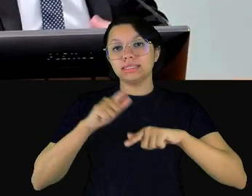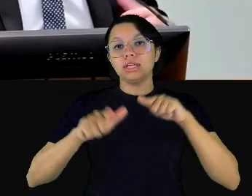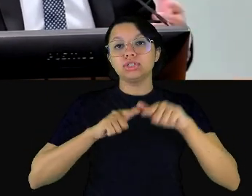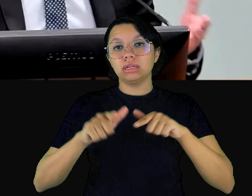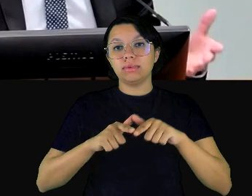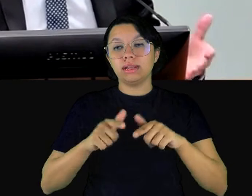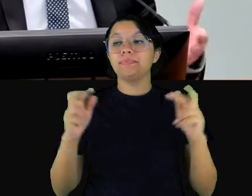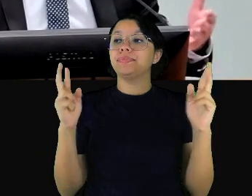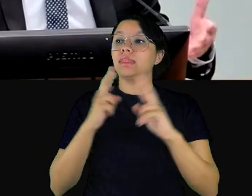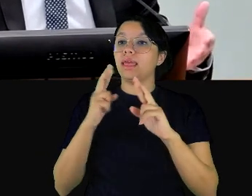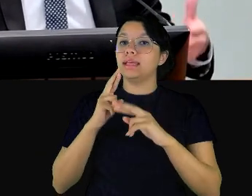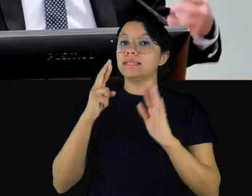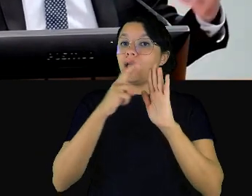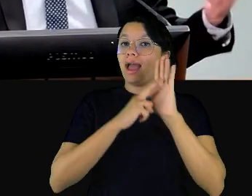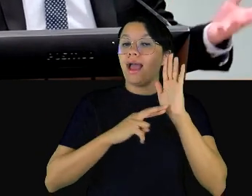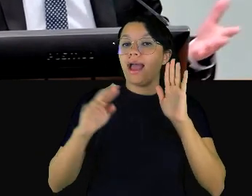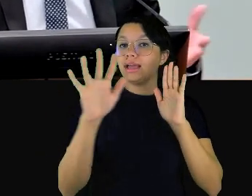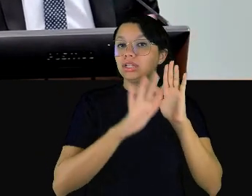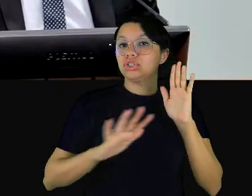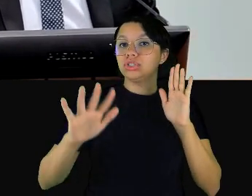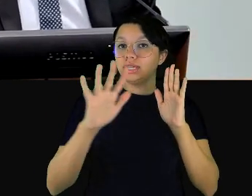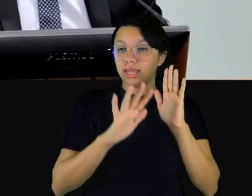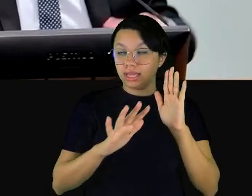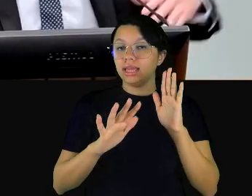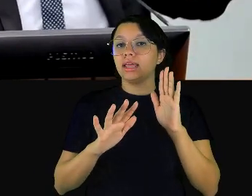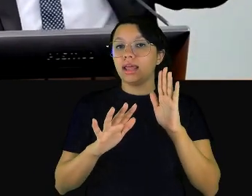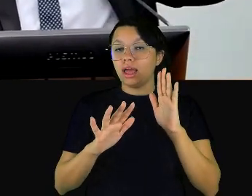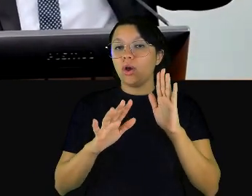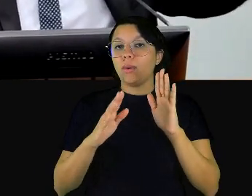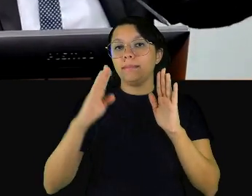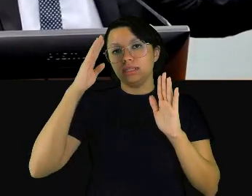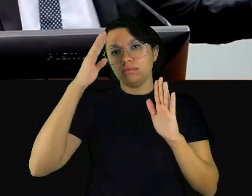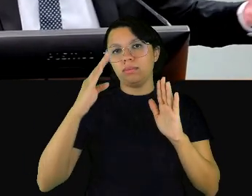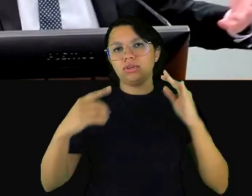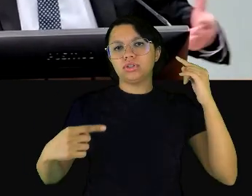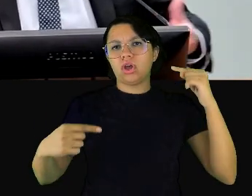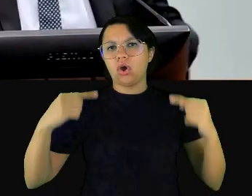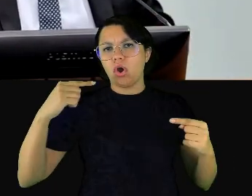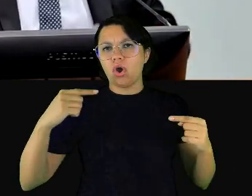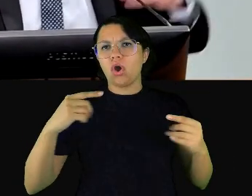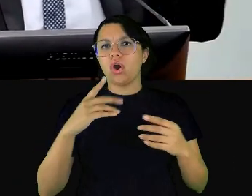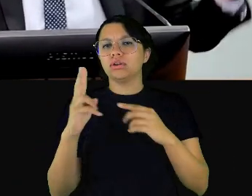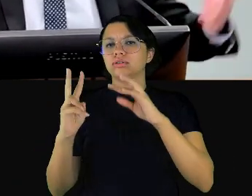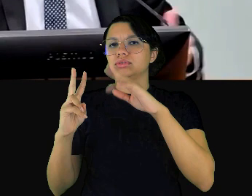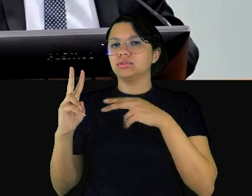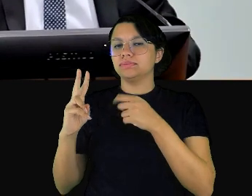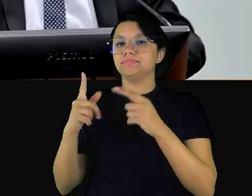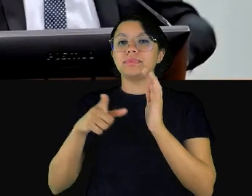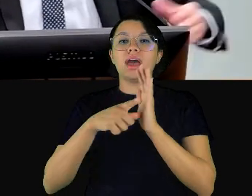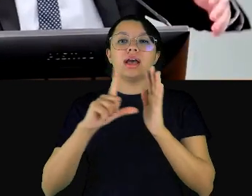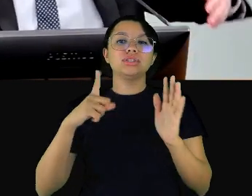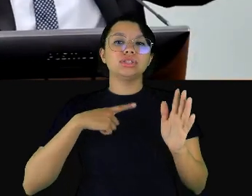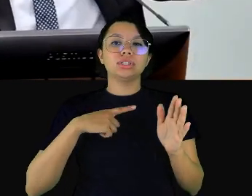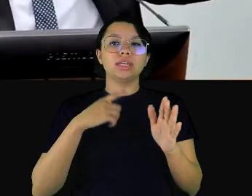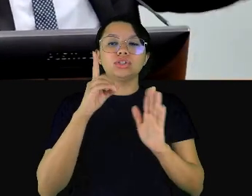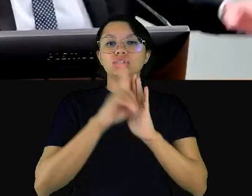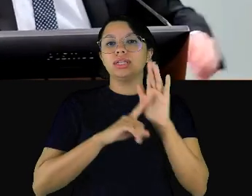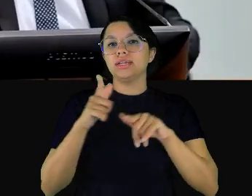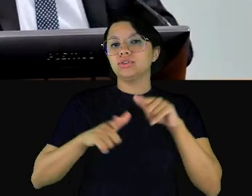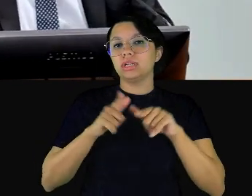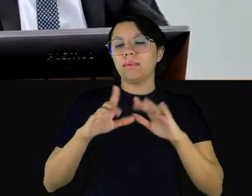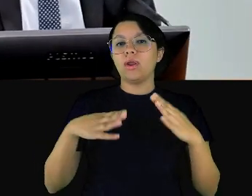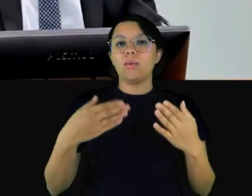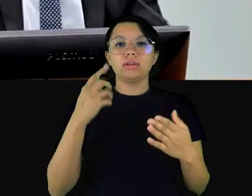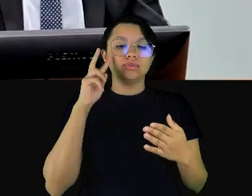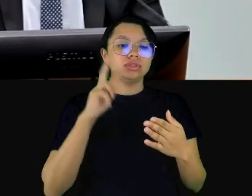à vontade, principalmente da parte contrária. Então, na história, né, antes do direito do trabalho, quando você pega o Código